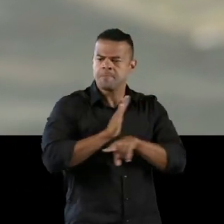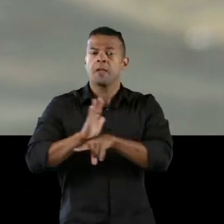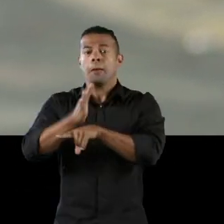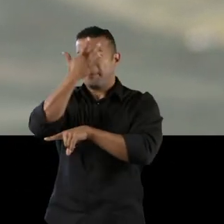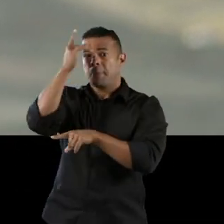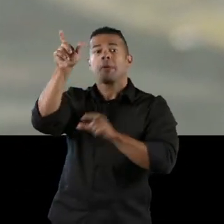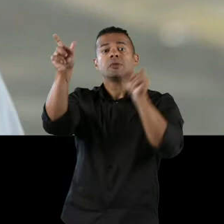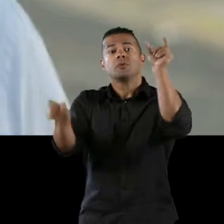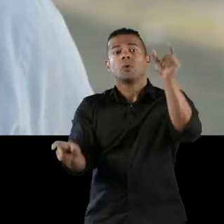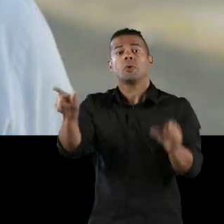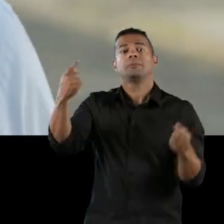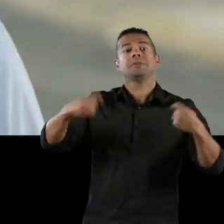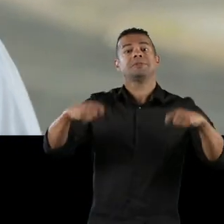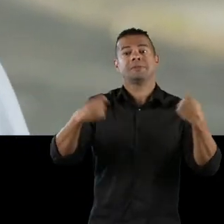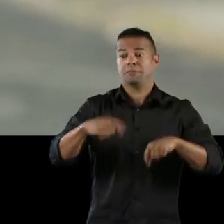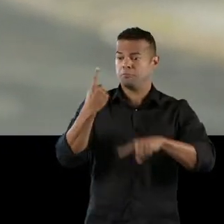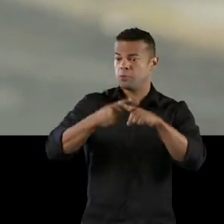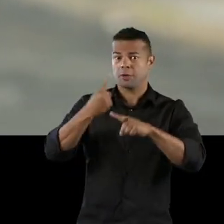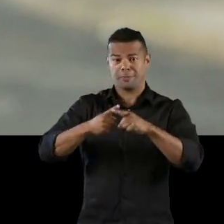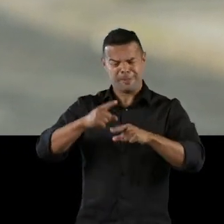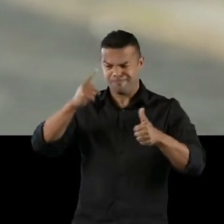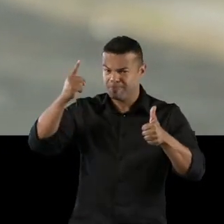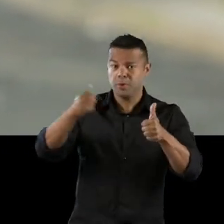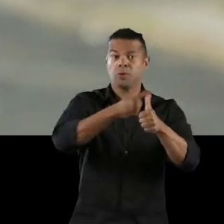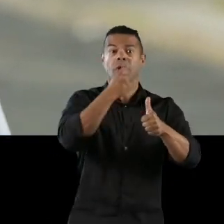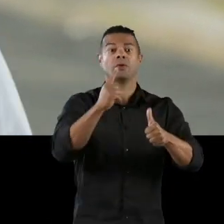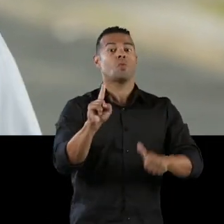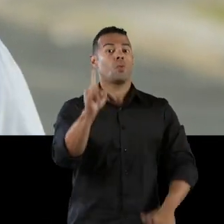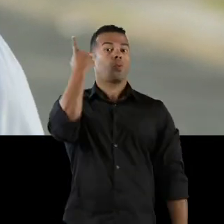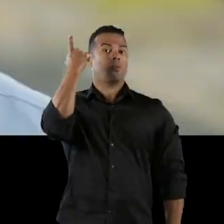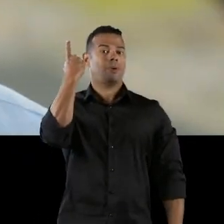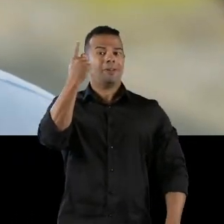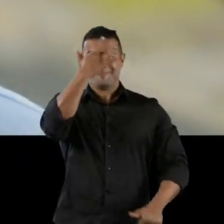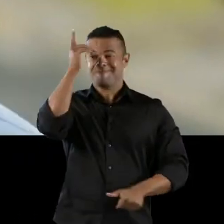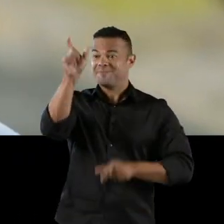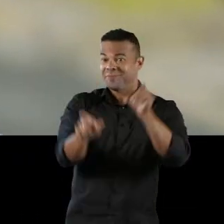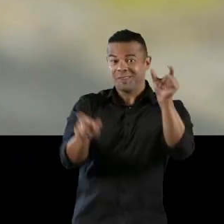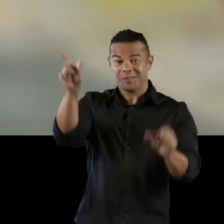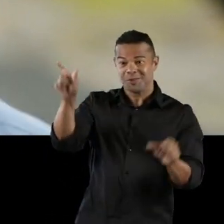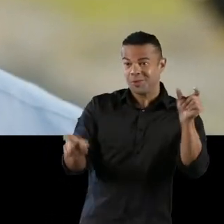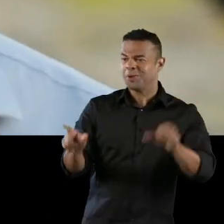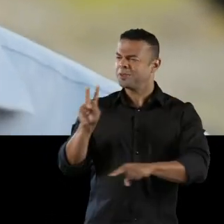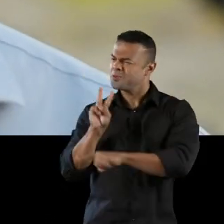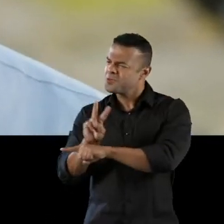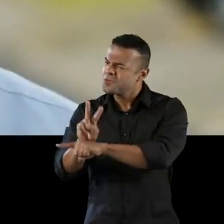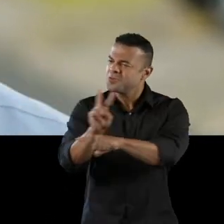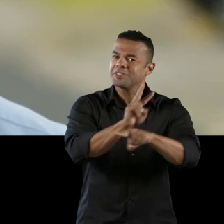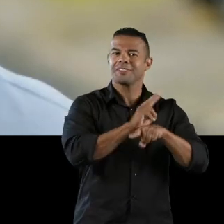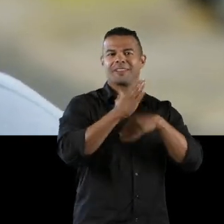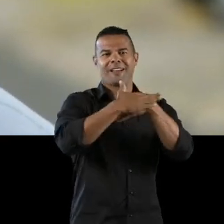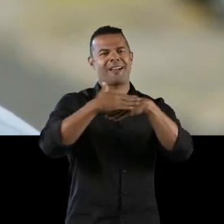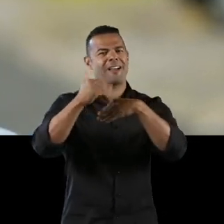para aqueles que mais precisam, porque a minha prioridade é uma só, as pessoas, e